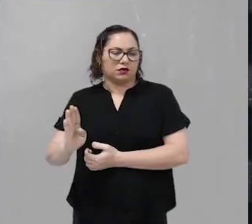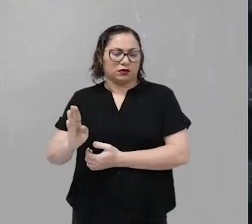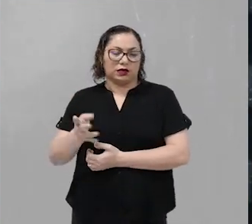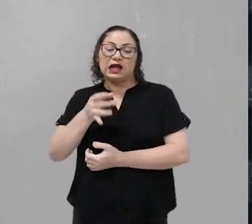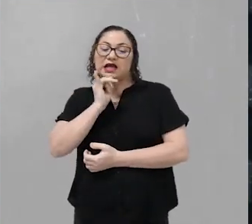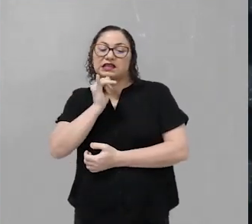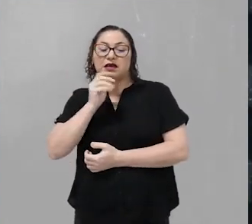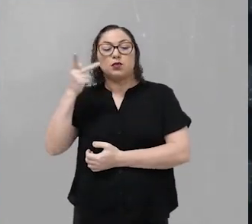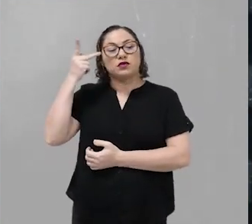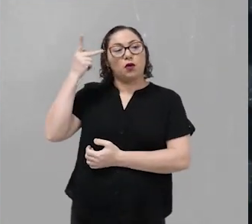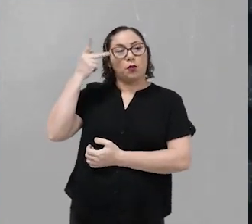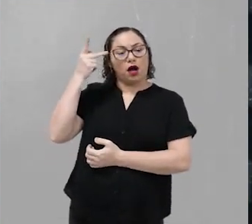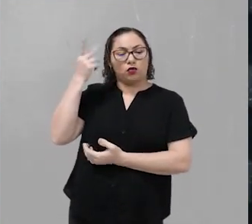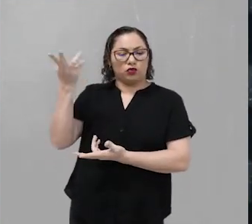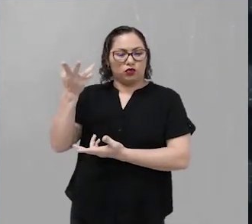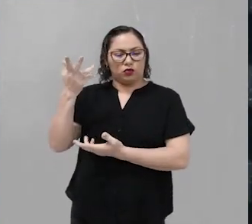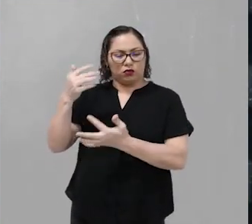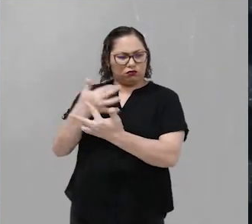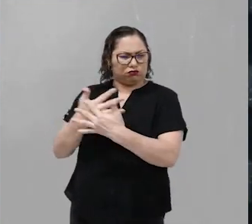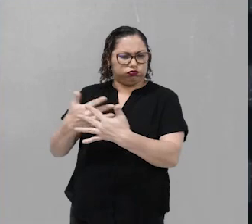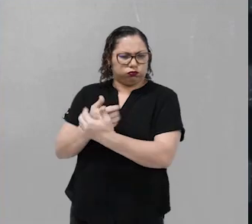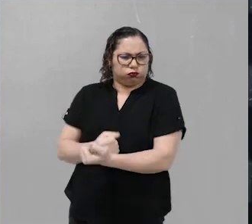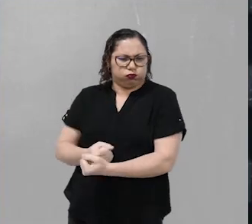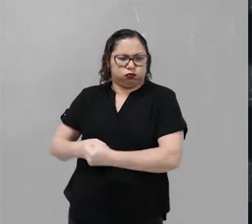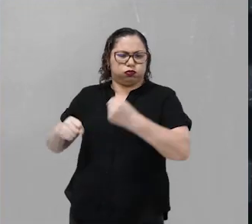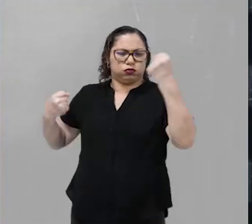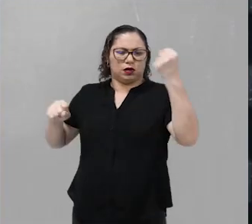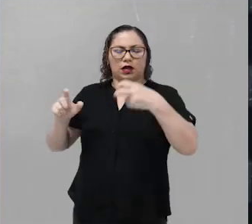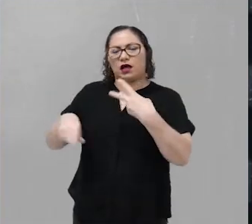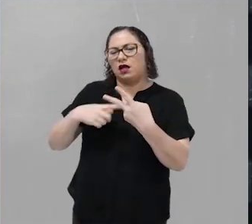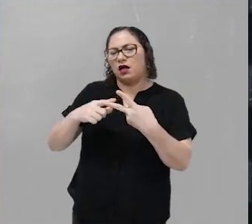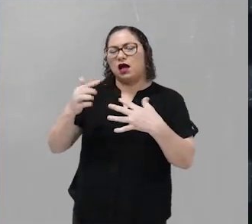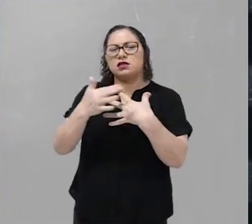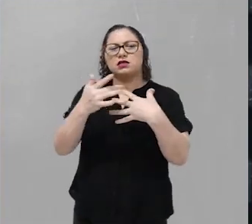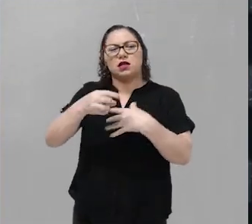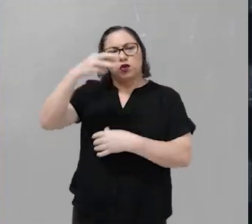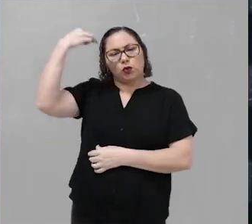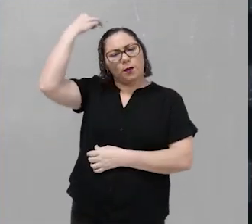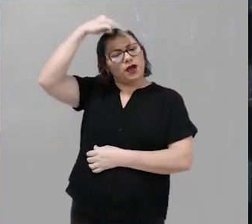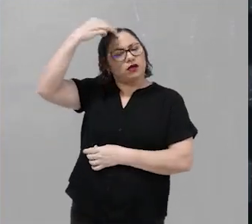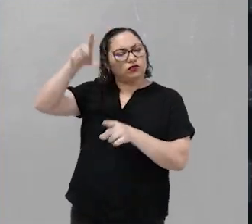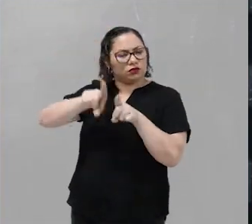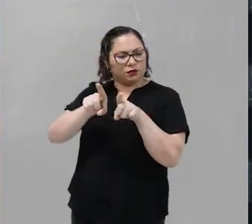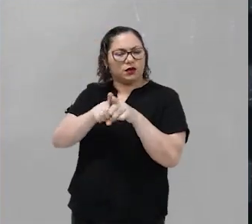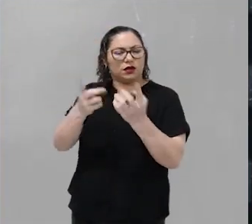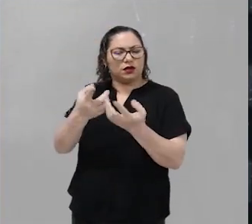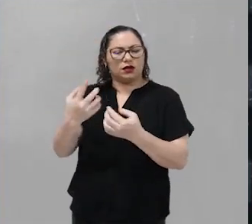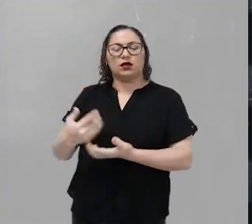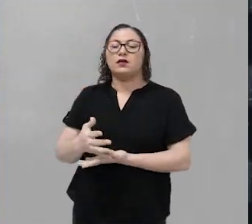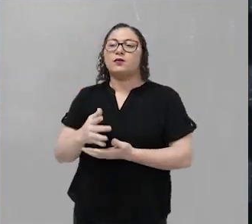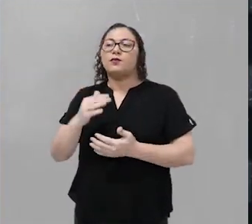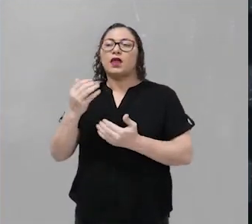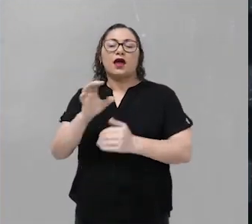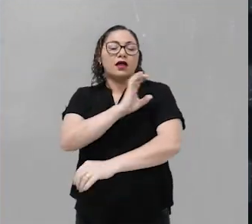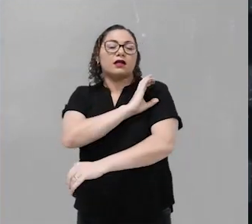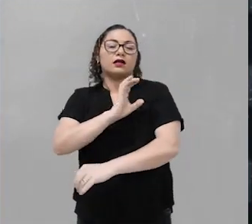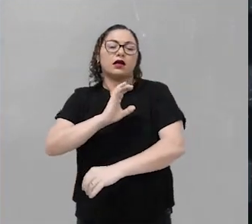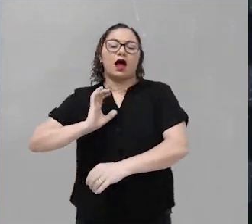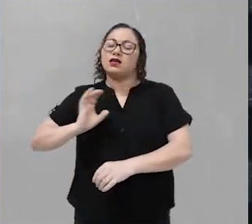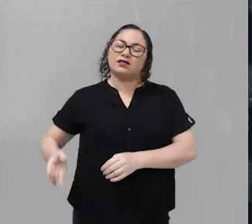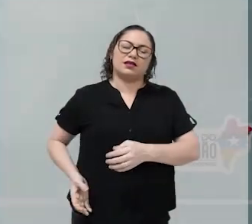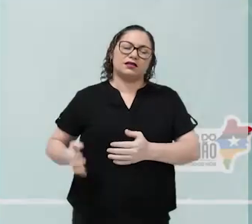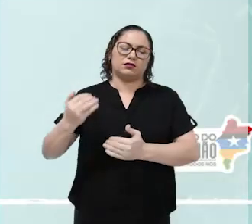né, uma metrópole do Brasil, assim como Cidade do México, lá no México, etc. Quais são as características do crescimento dessas